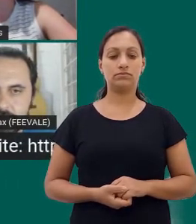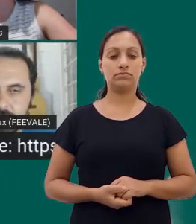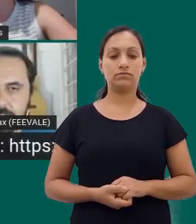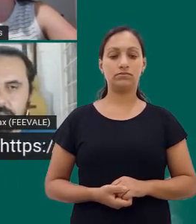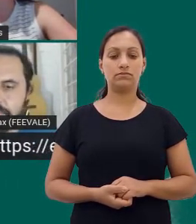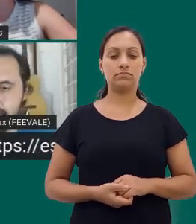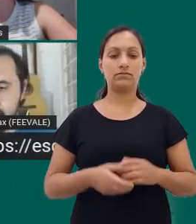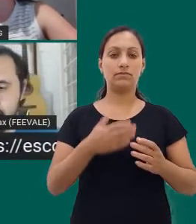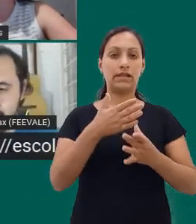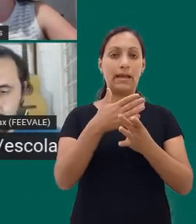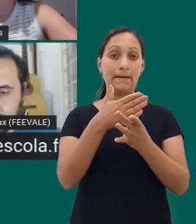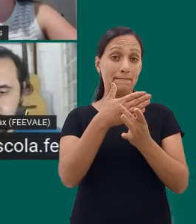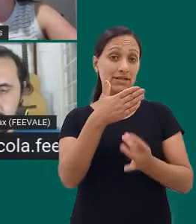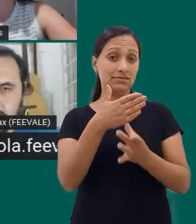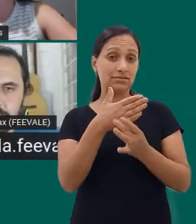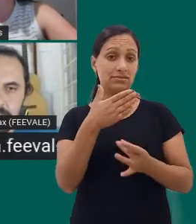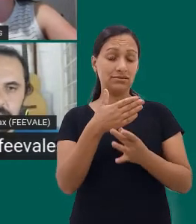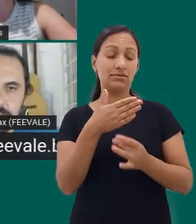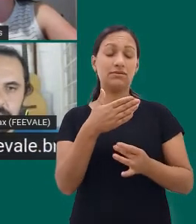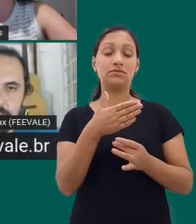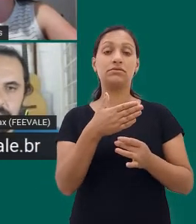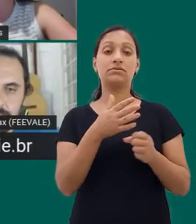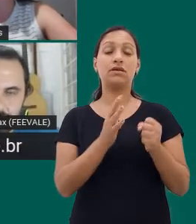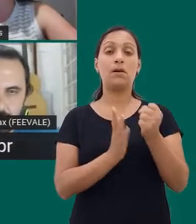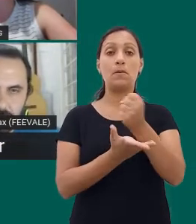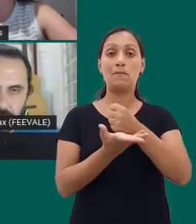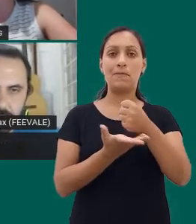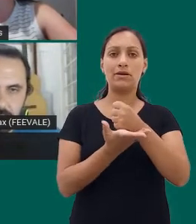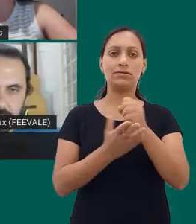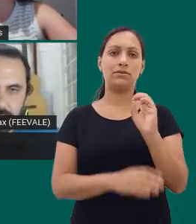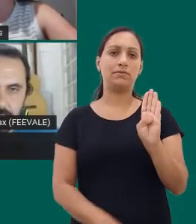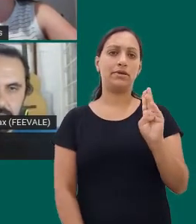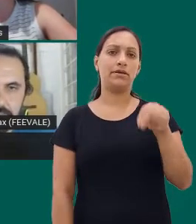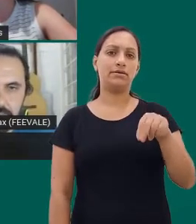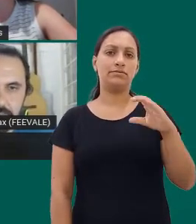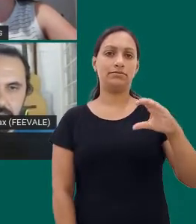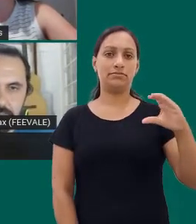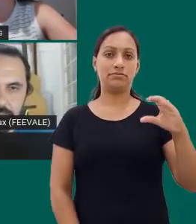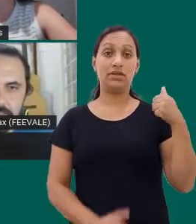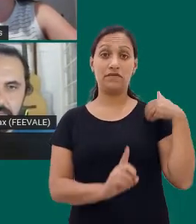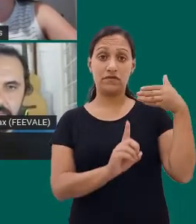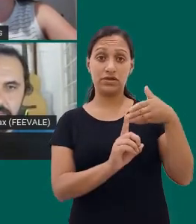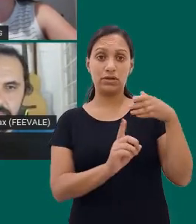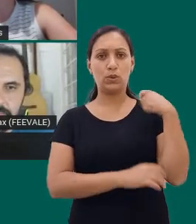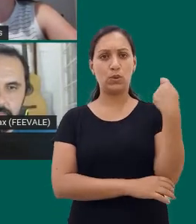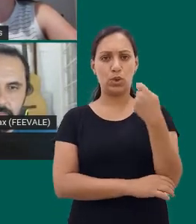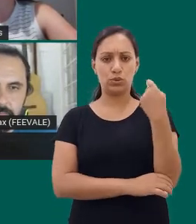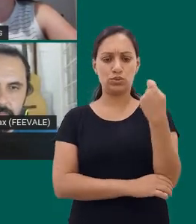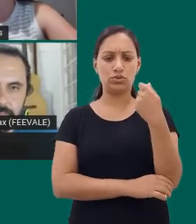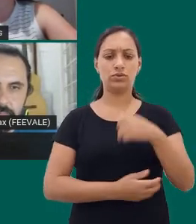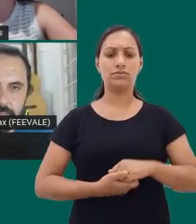As habilidades, elas são baseadas na BNCC, tá? E no referencial gaúcho. Então, isso